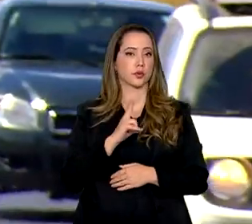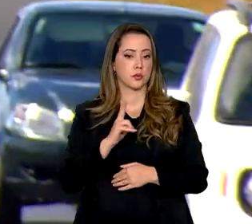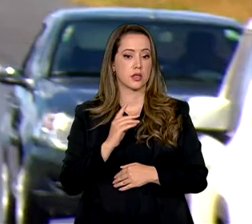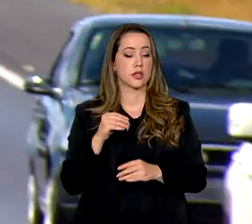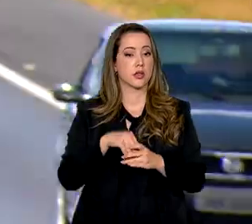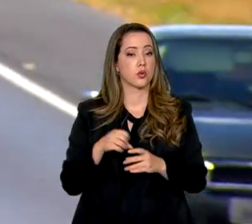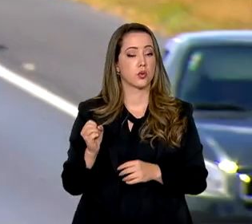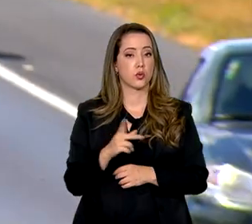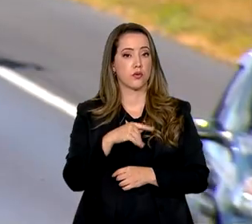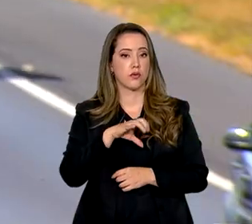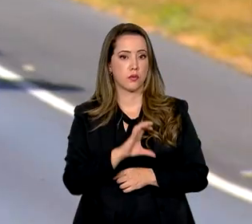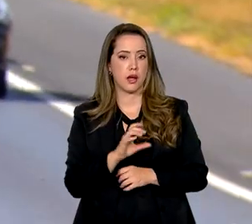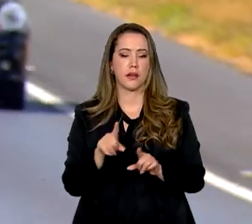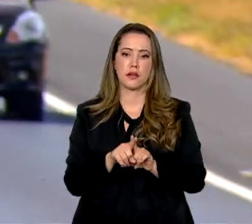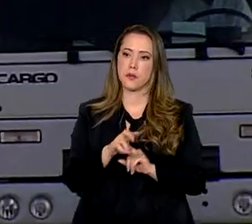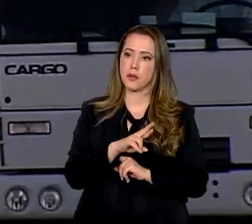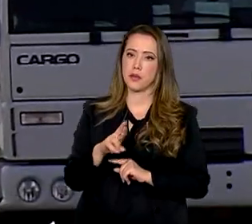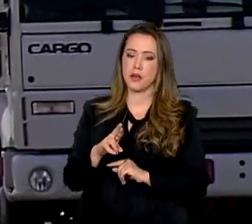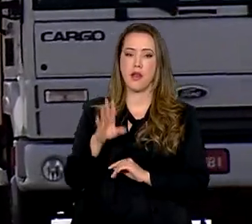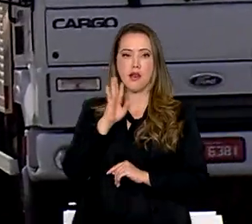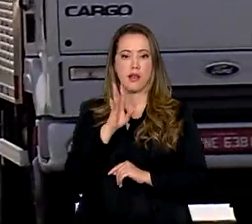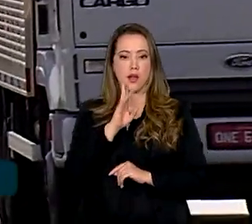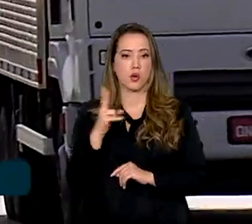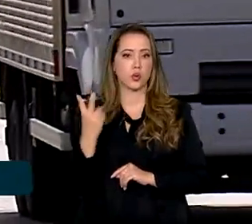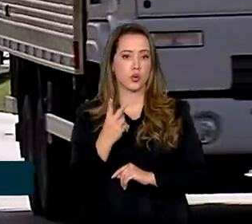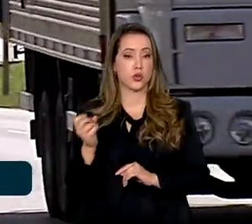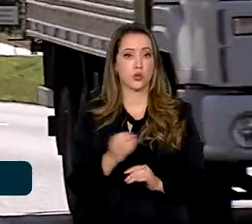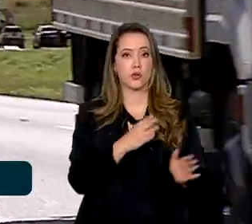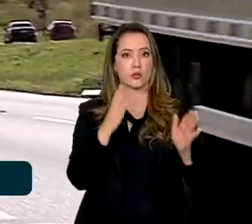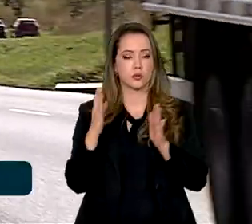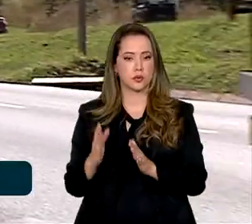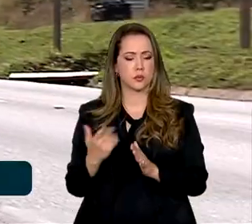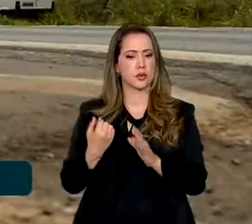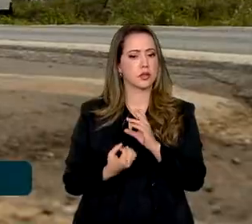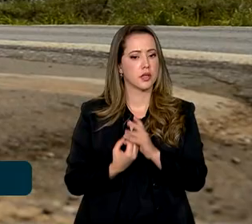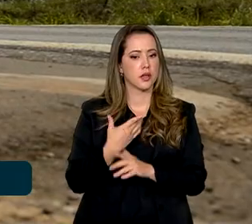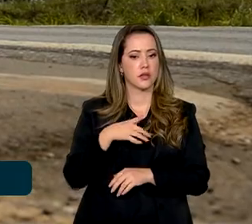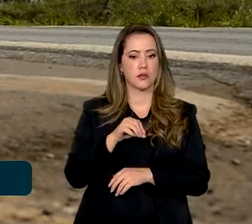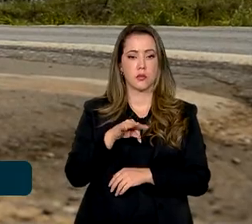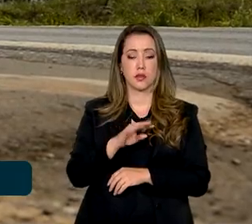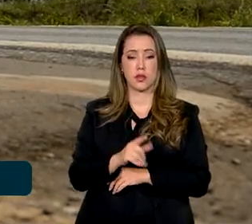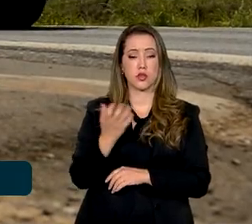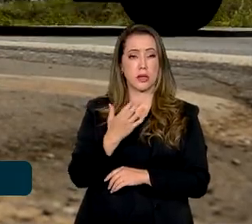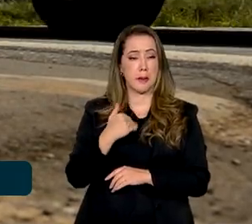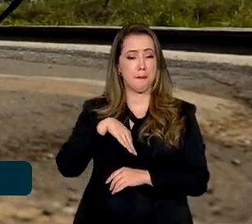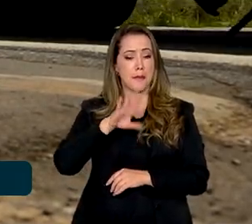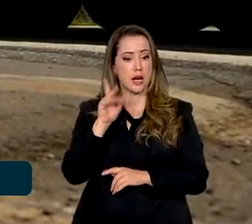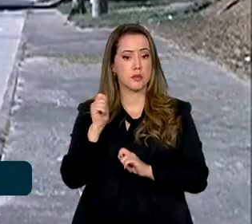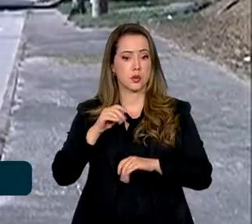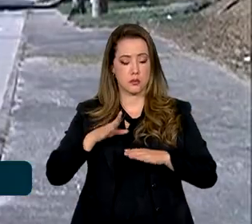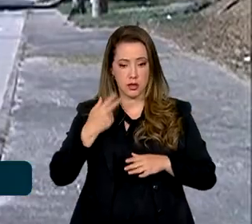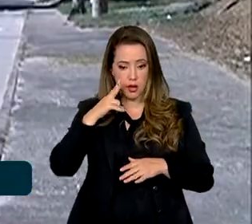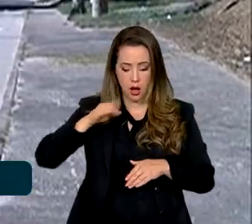novo PAC e o BR Legal 2, nova etapa do programa criado pelo DENIT, que prevê mais sinalização